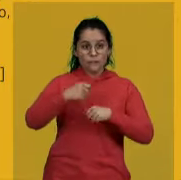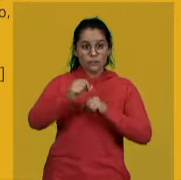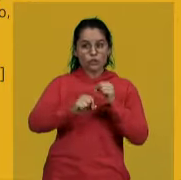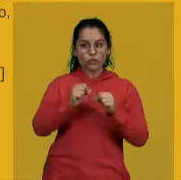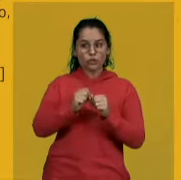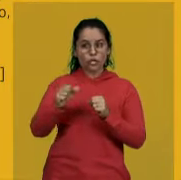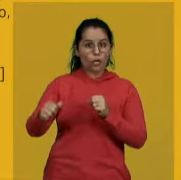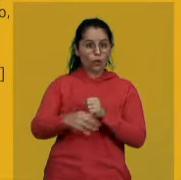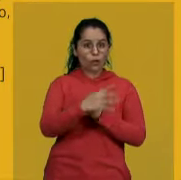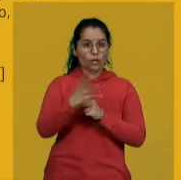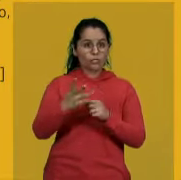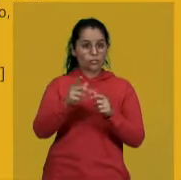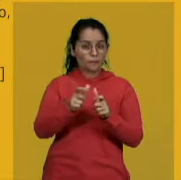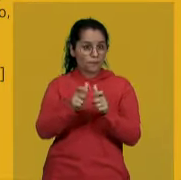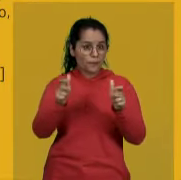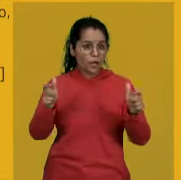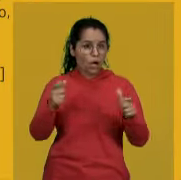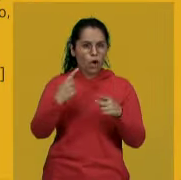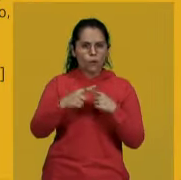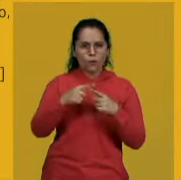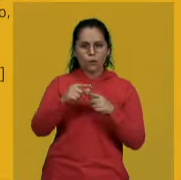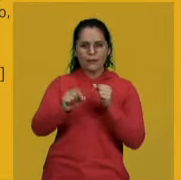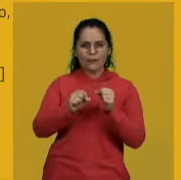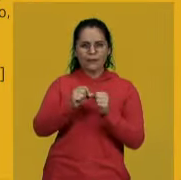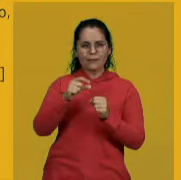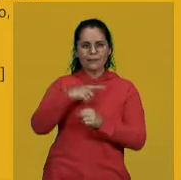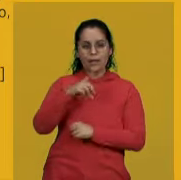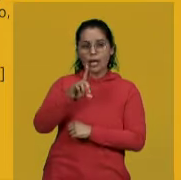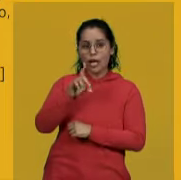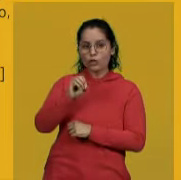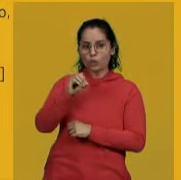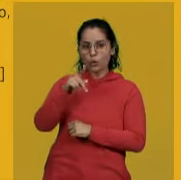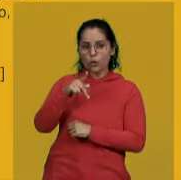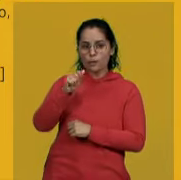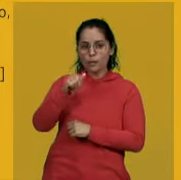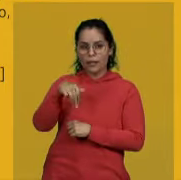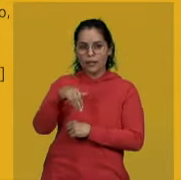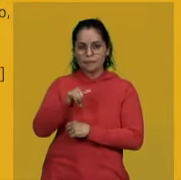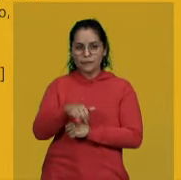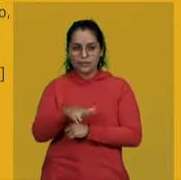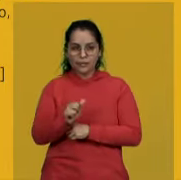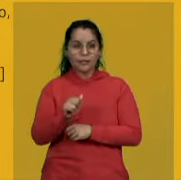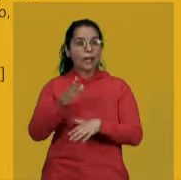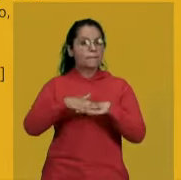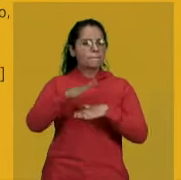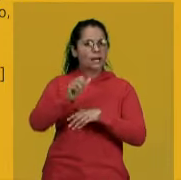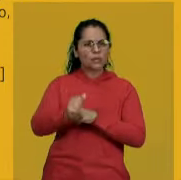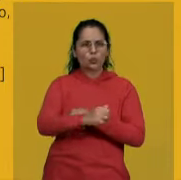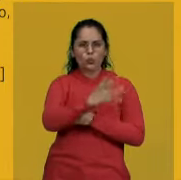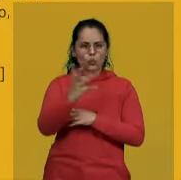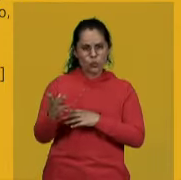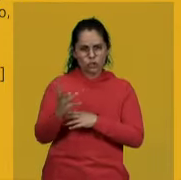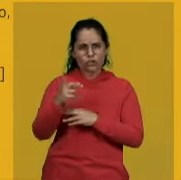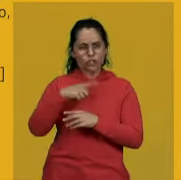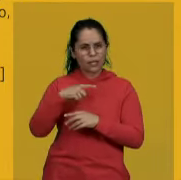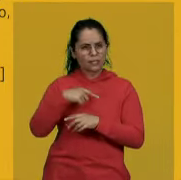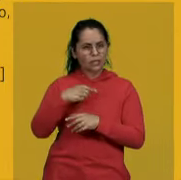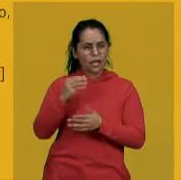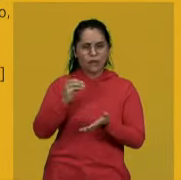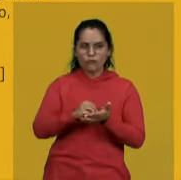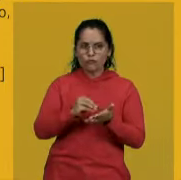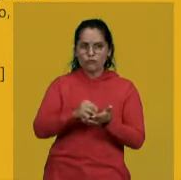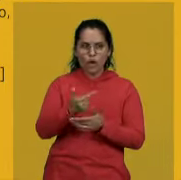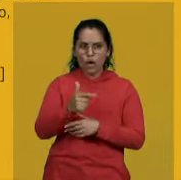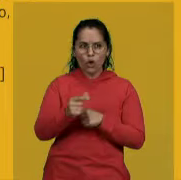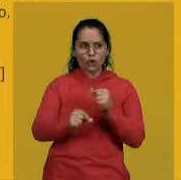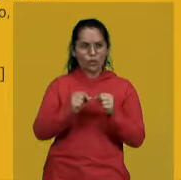doses maiores, porque ali lança dopamina, né? E cada vez mais quantidade vai ser insuficiente